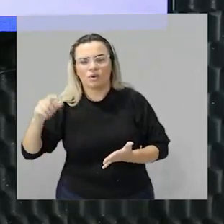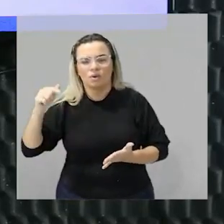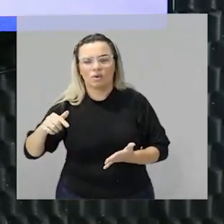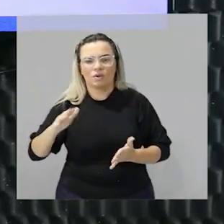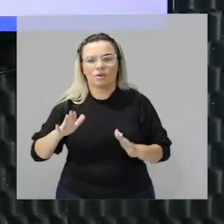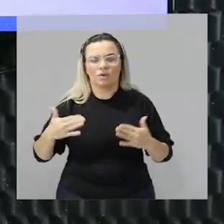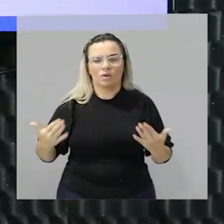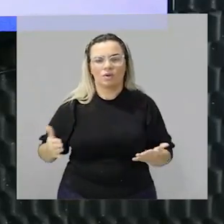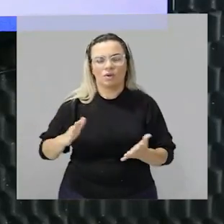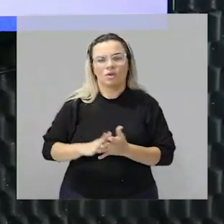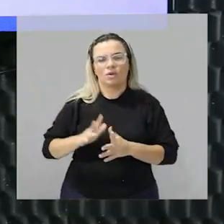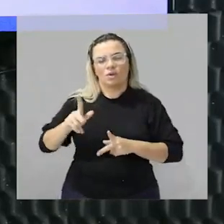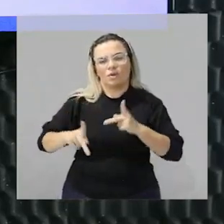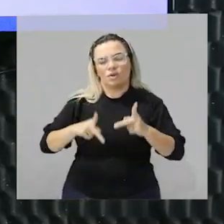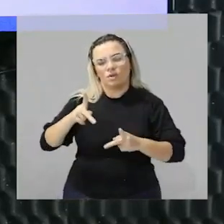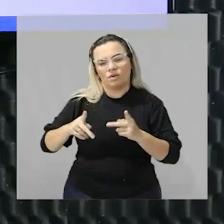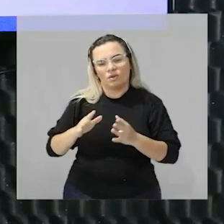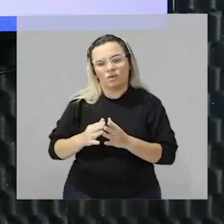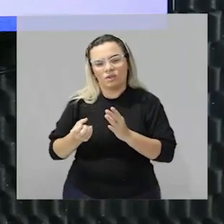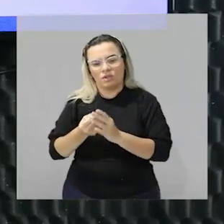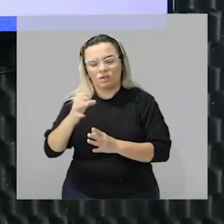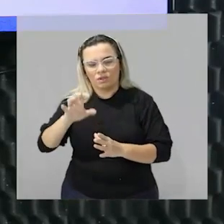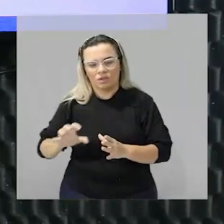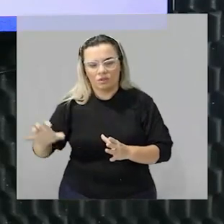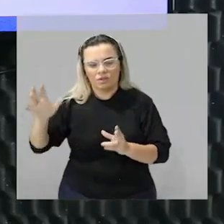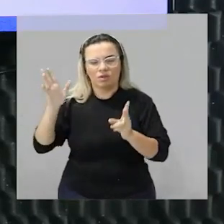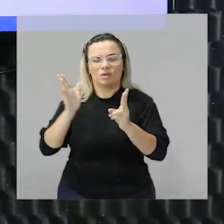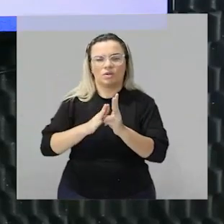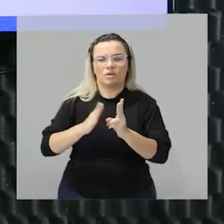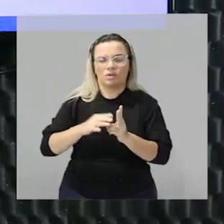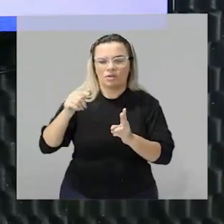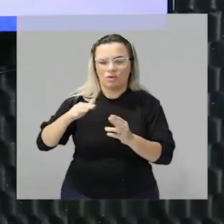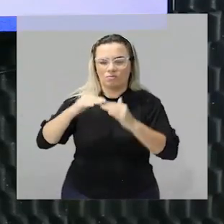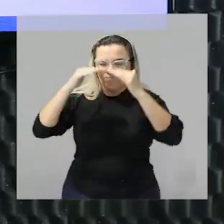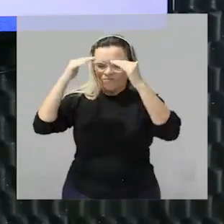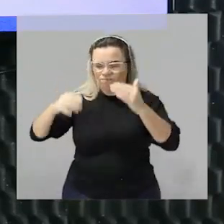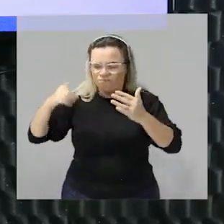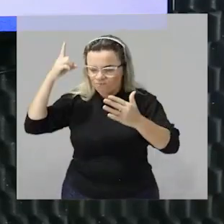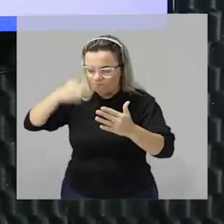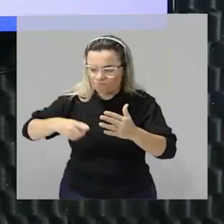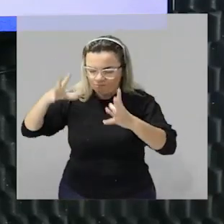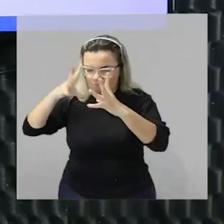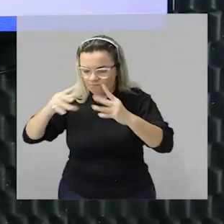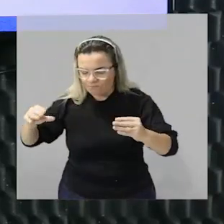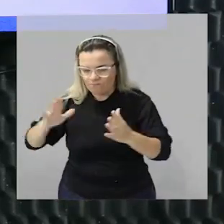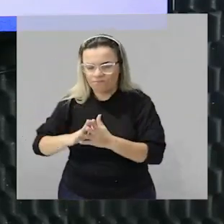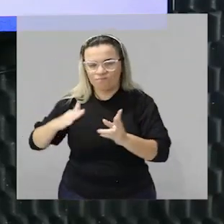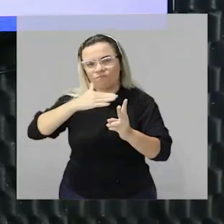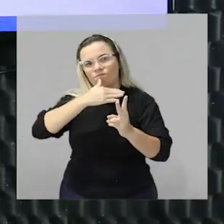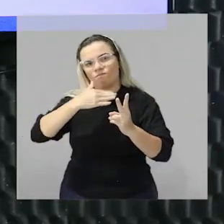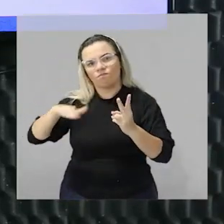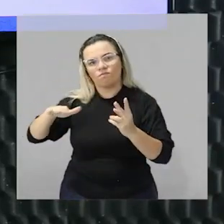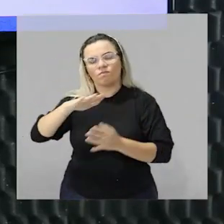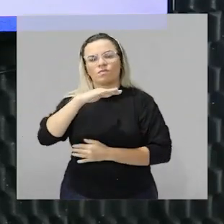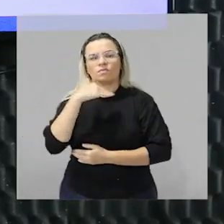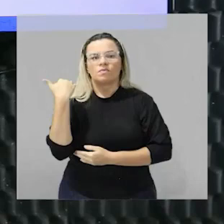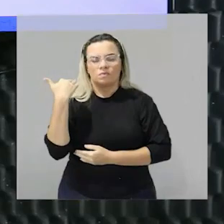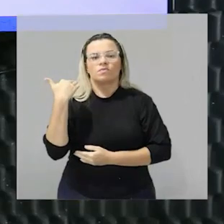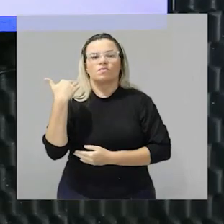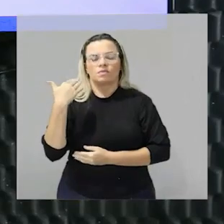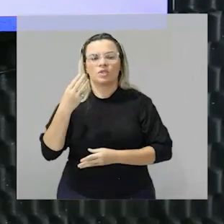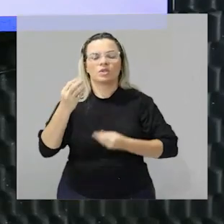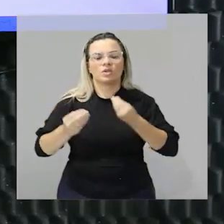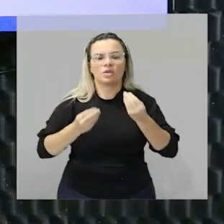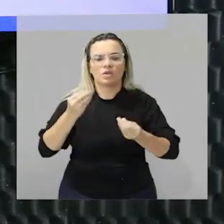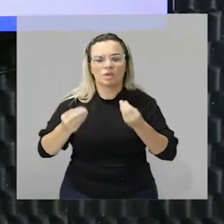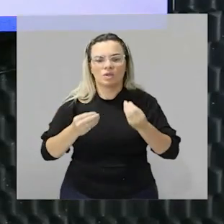povos originários, eles estão sendo subjugados, eles estão sendo explorados, eles estão sendo dizimados, como uma